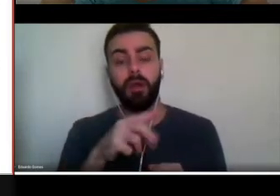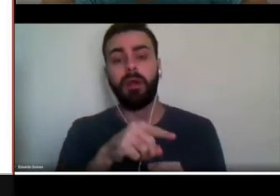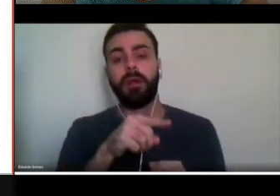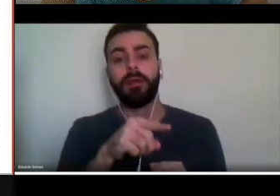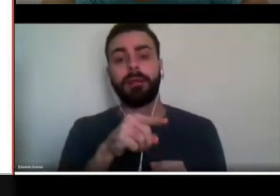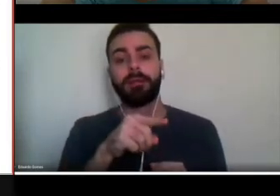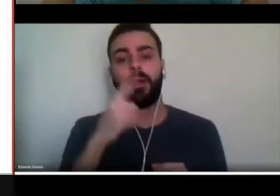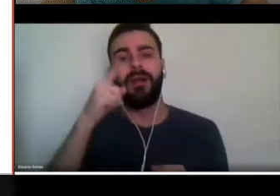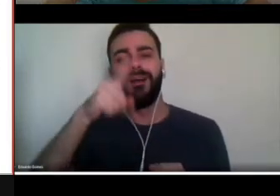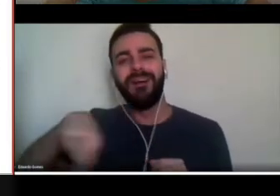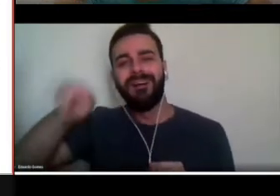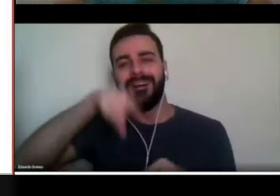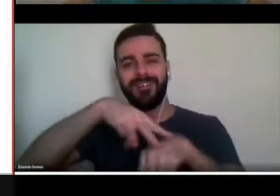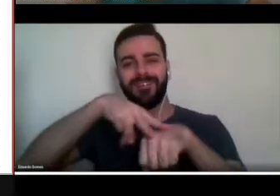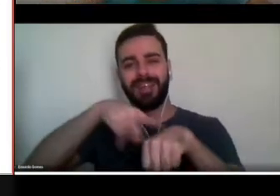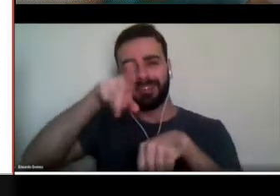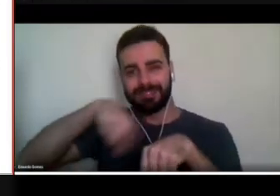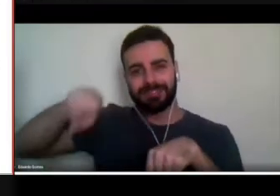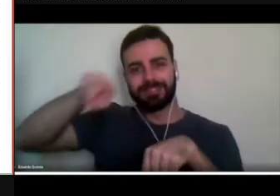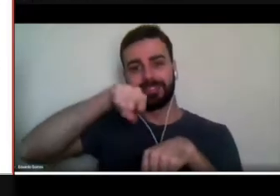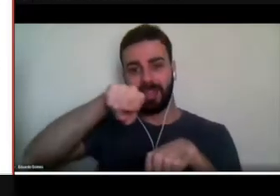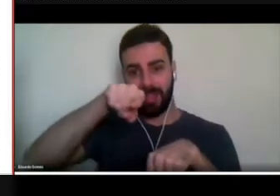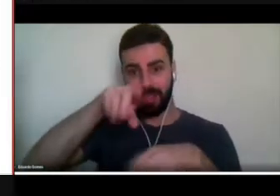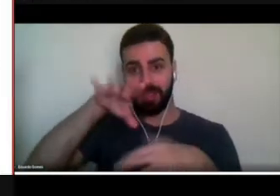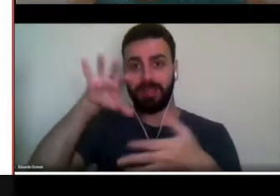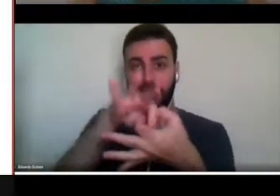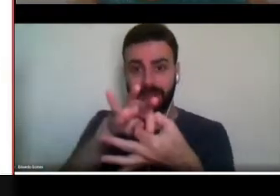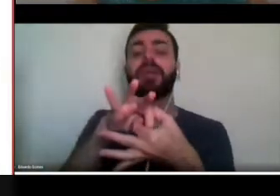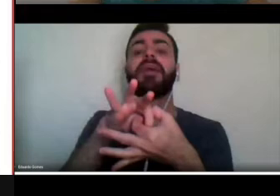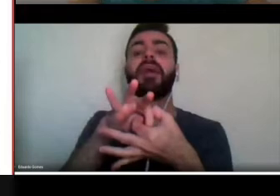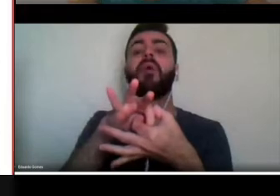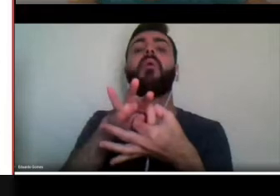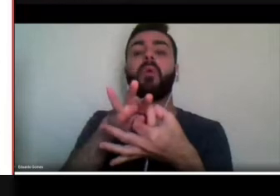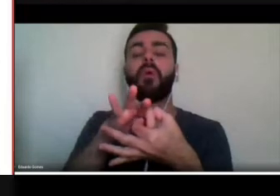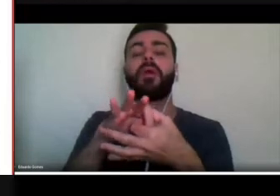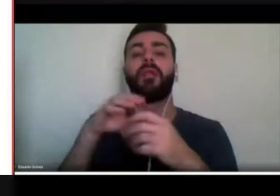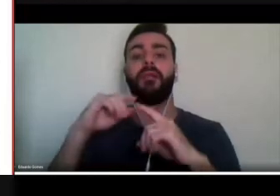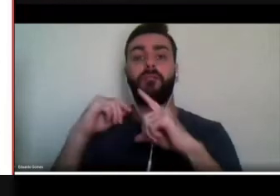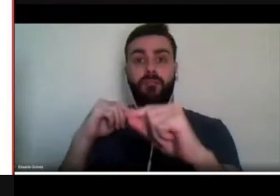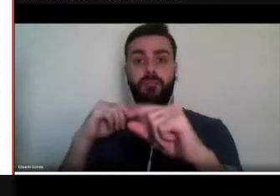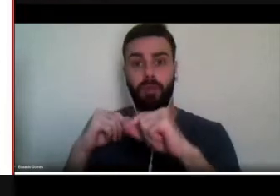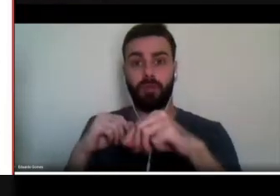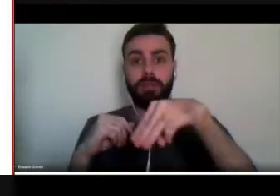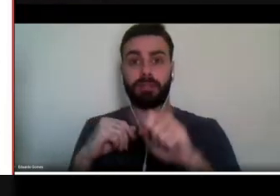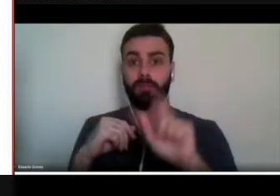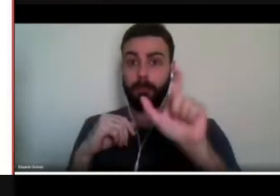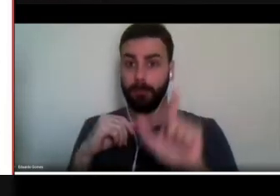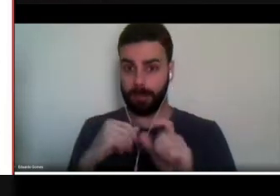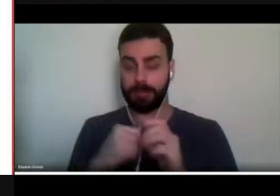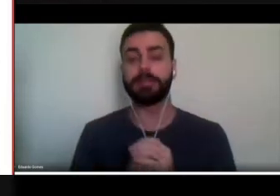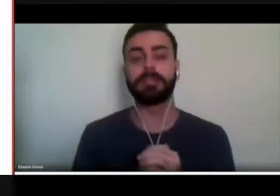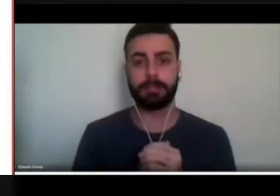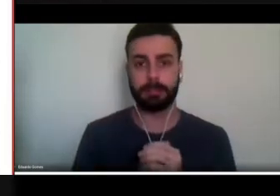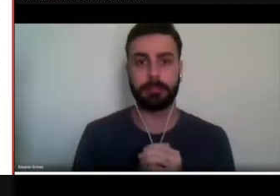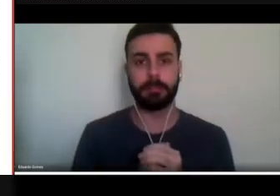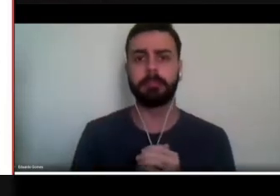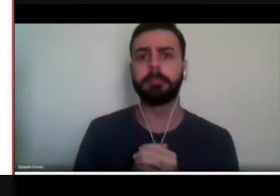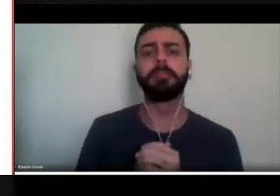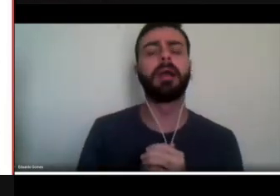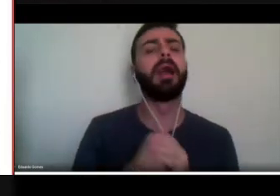é a velocidade máxima. Uhum. Tá bom? Tá ótimo. Professora, não é produto, não?